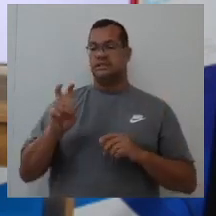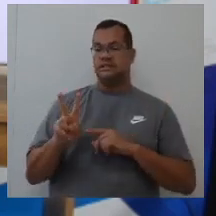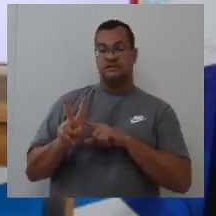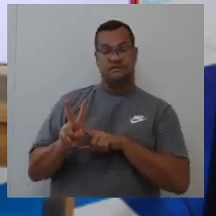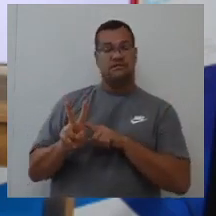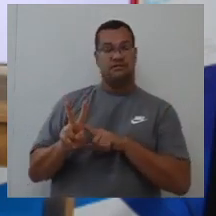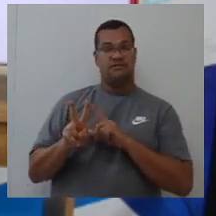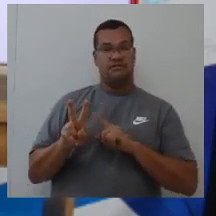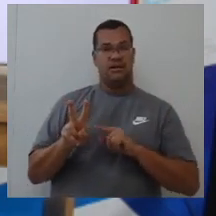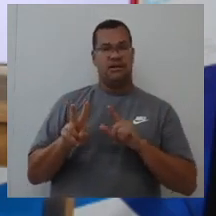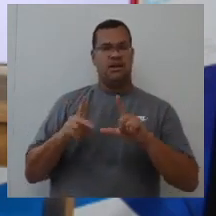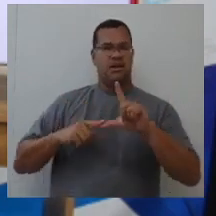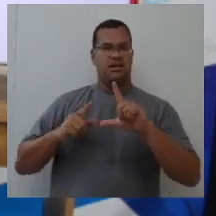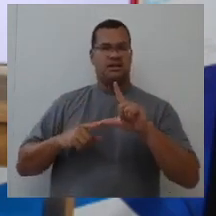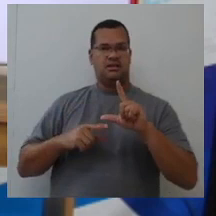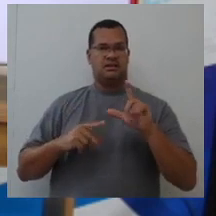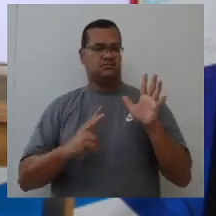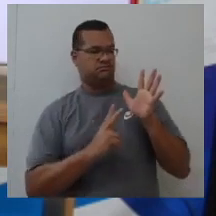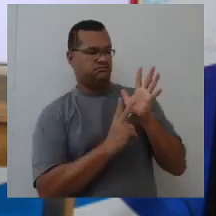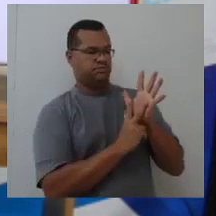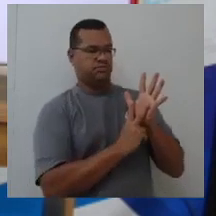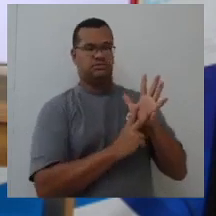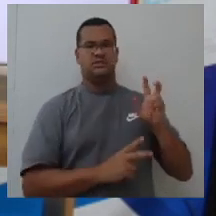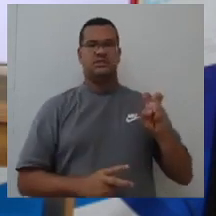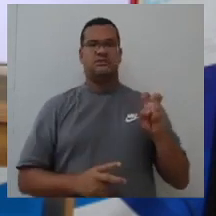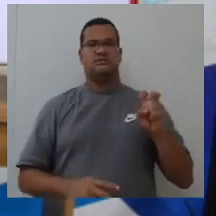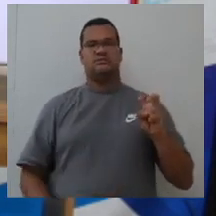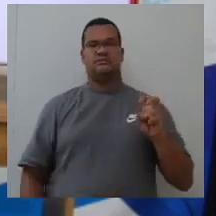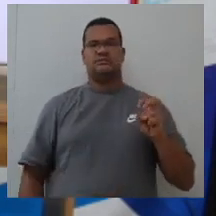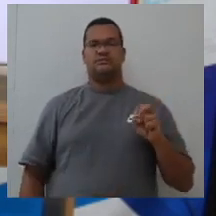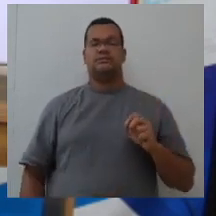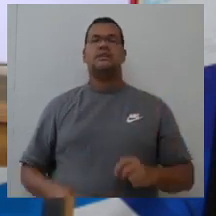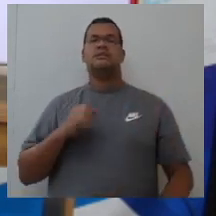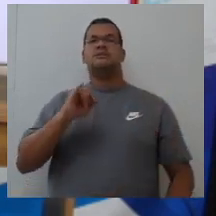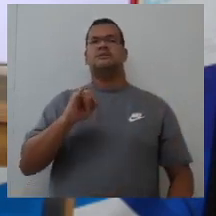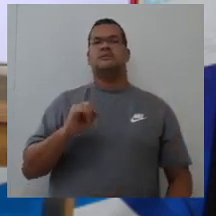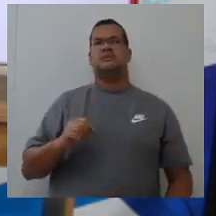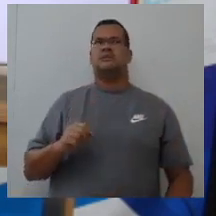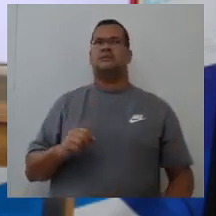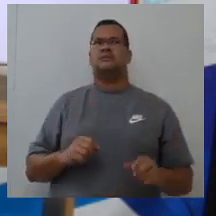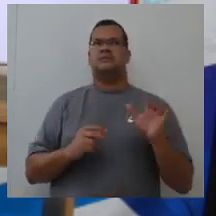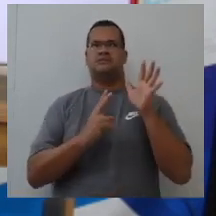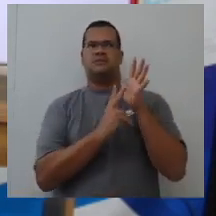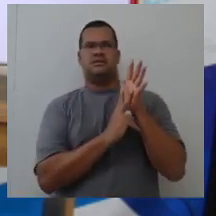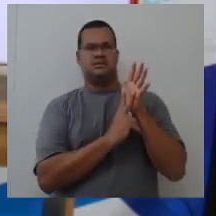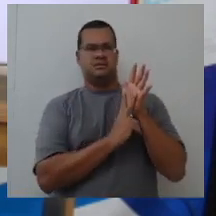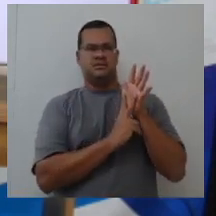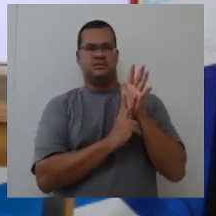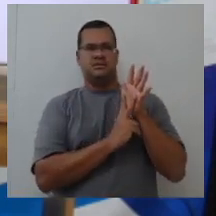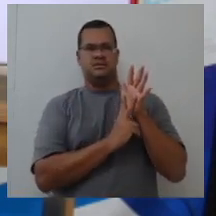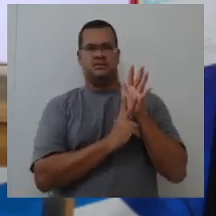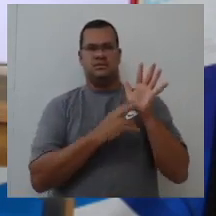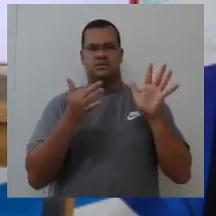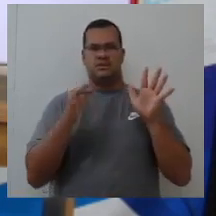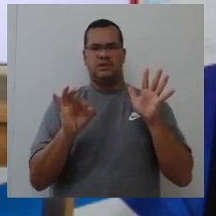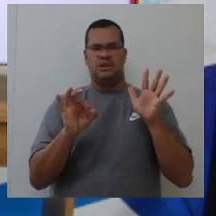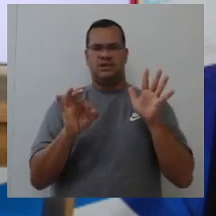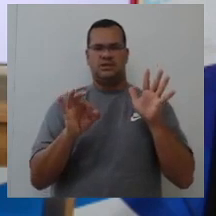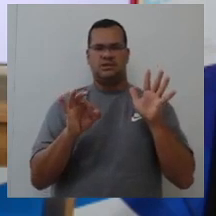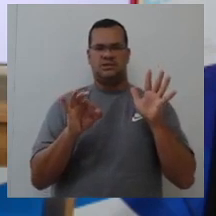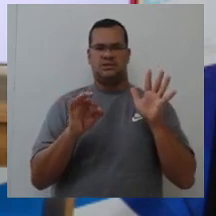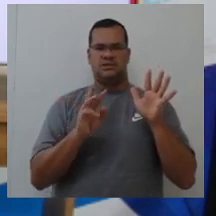ideia aí? Agora, teve um aluno meu que disse assim, se V é 5, então 10 é W.